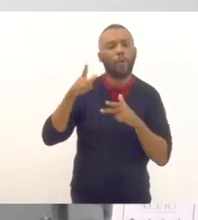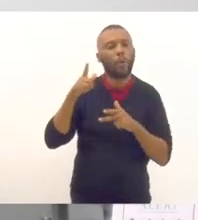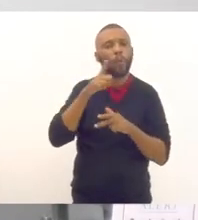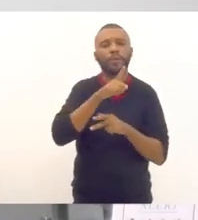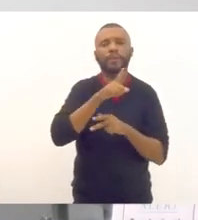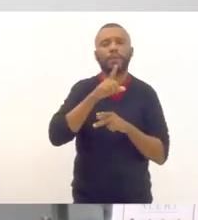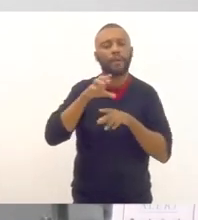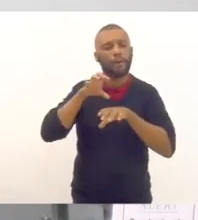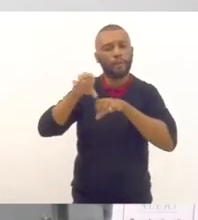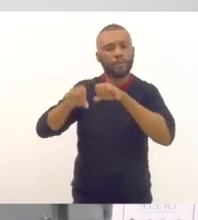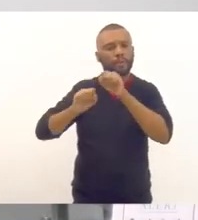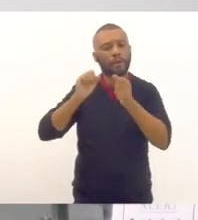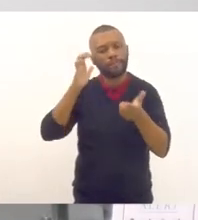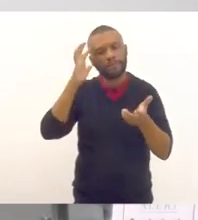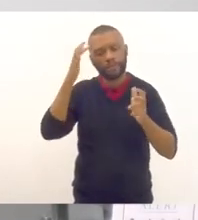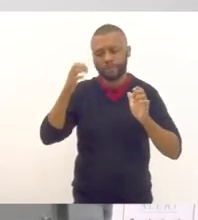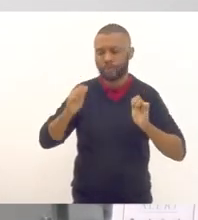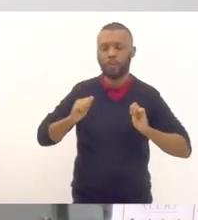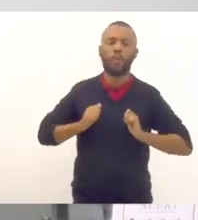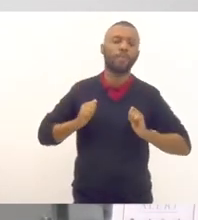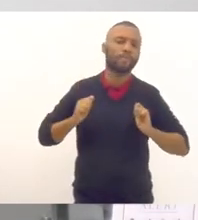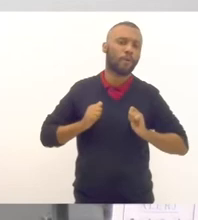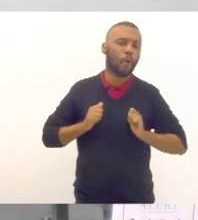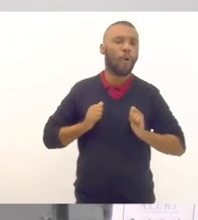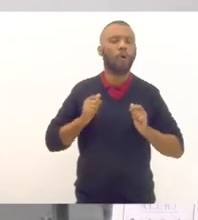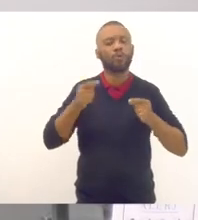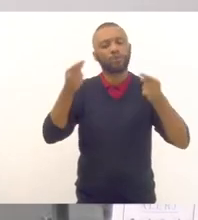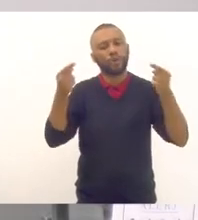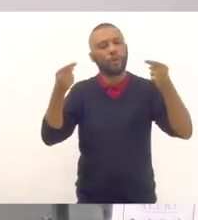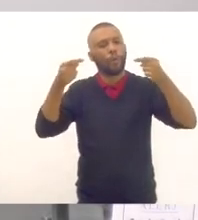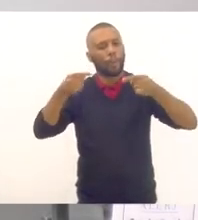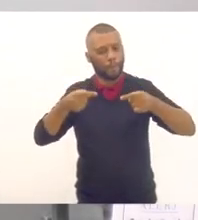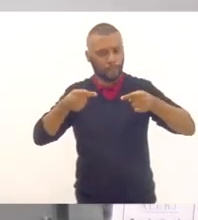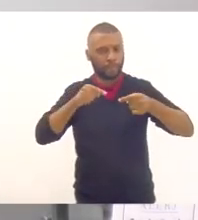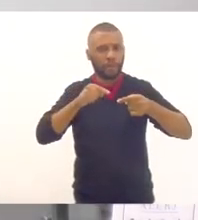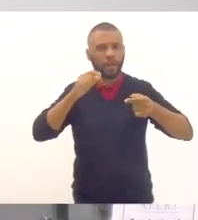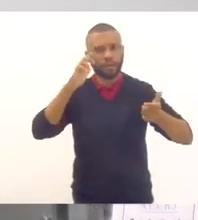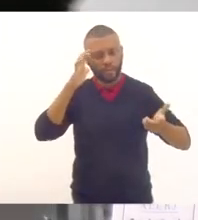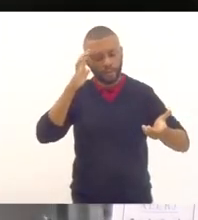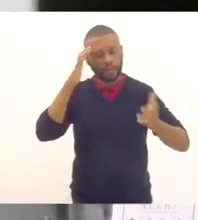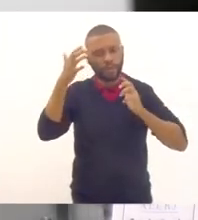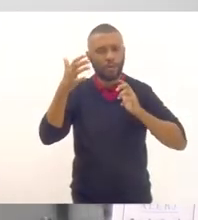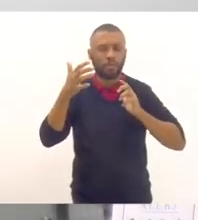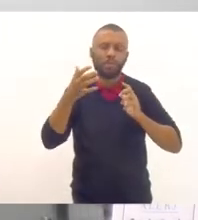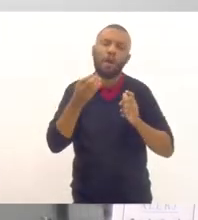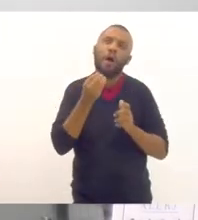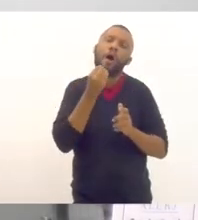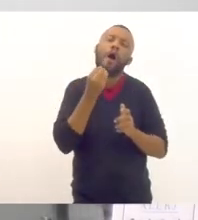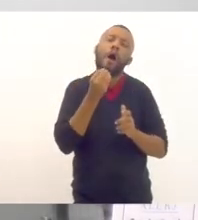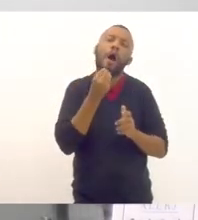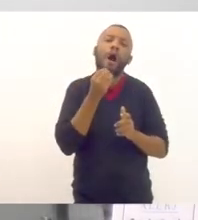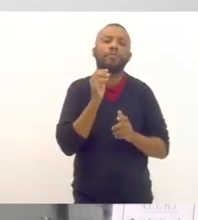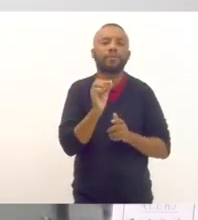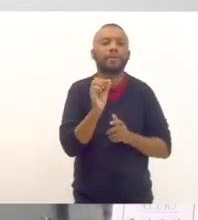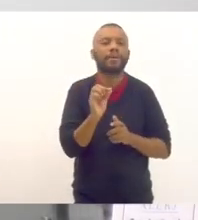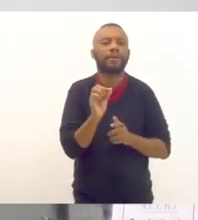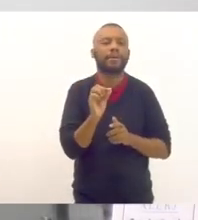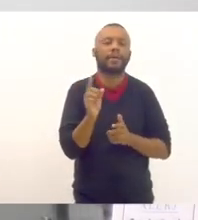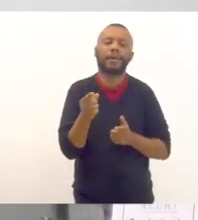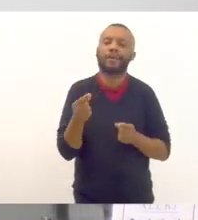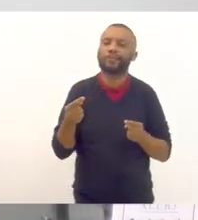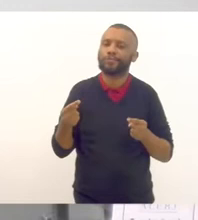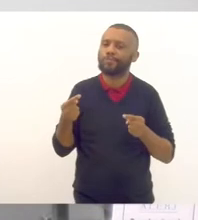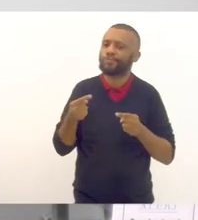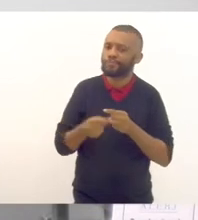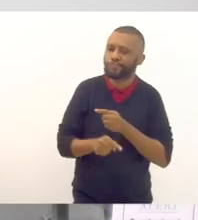uma situação de competitividade, e essa situação notoriamente não se encontra no